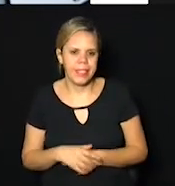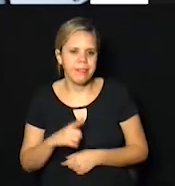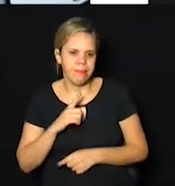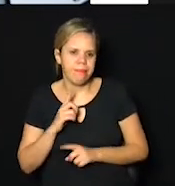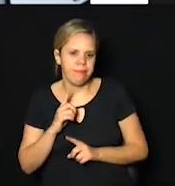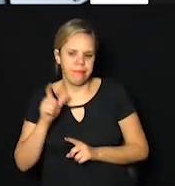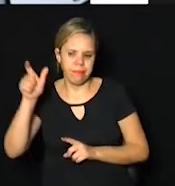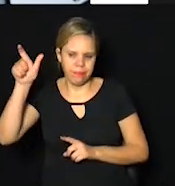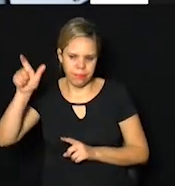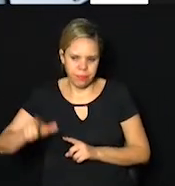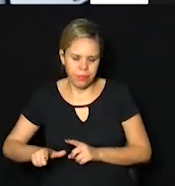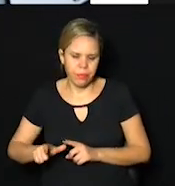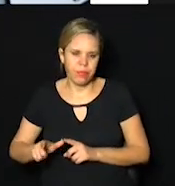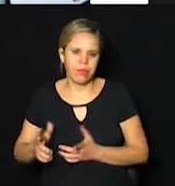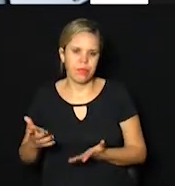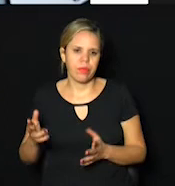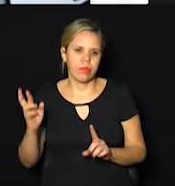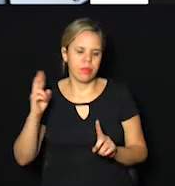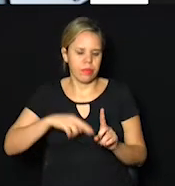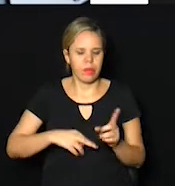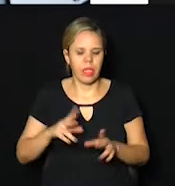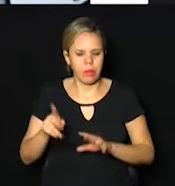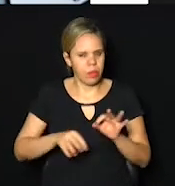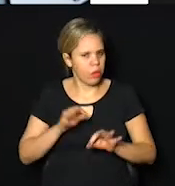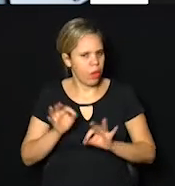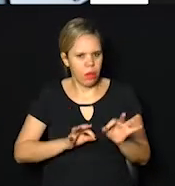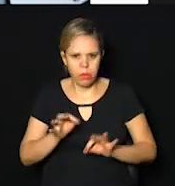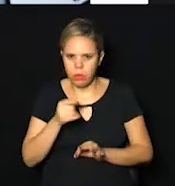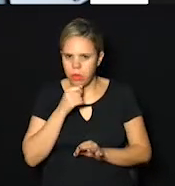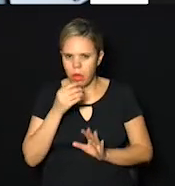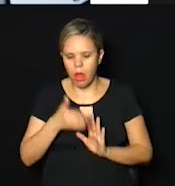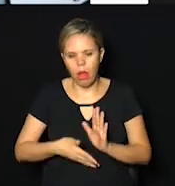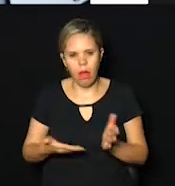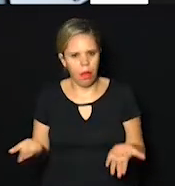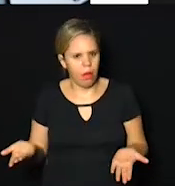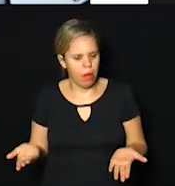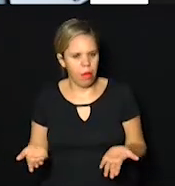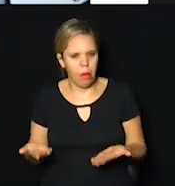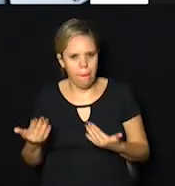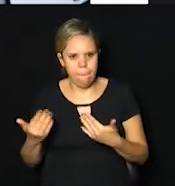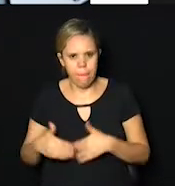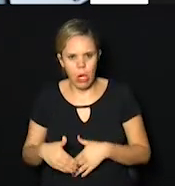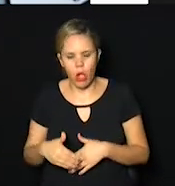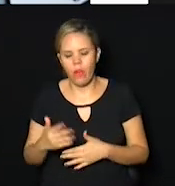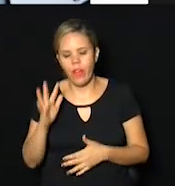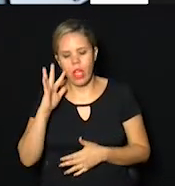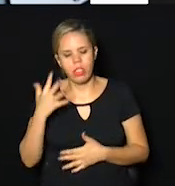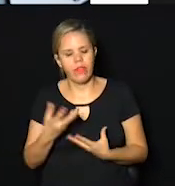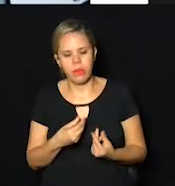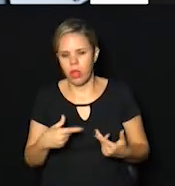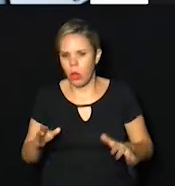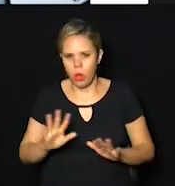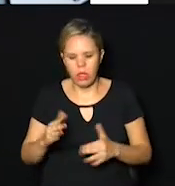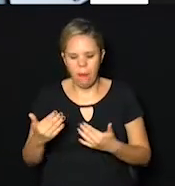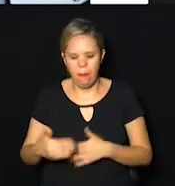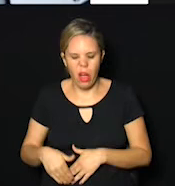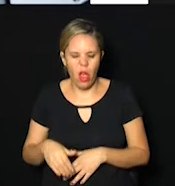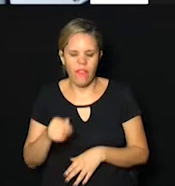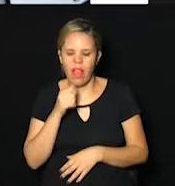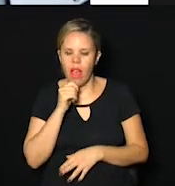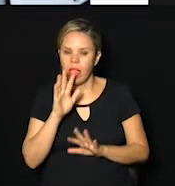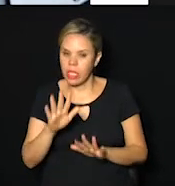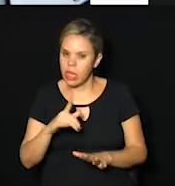representantes e as pessoas talvez não estejam tão preparadas para uma prova, e isso não vai resolver muita coisa. Mas é importante que